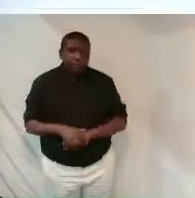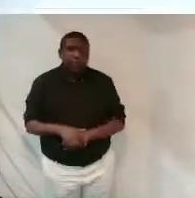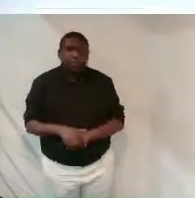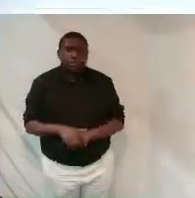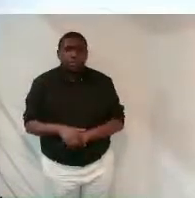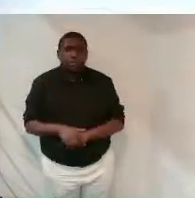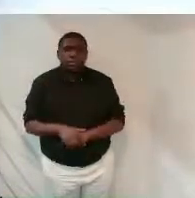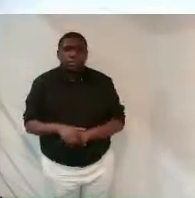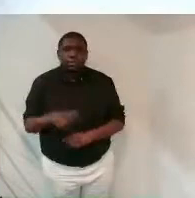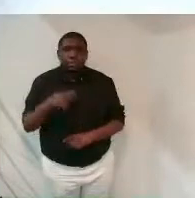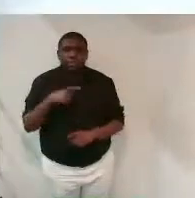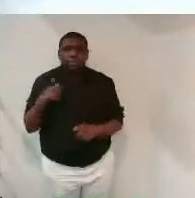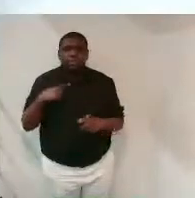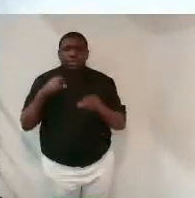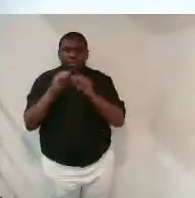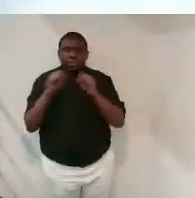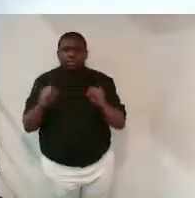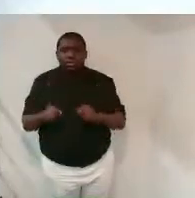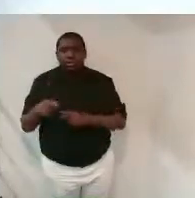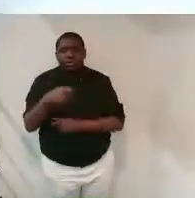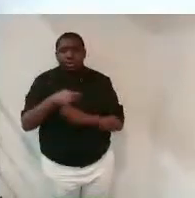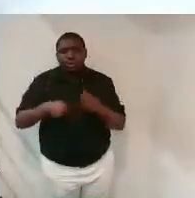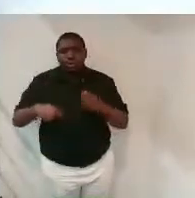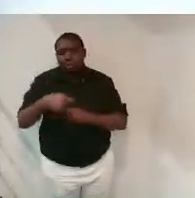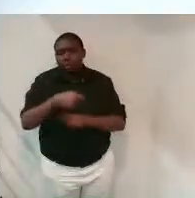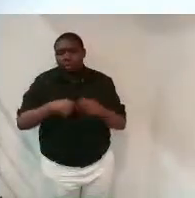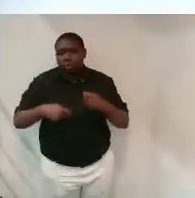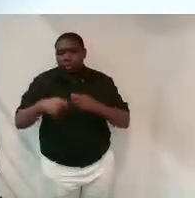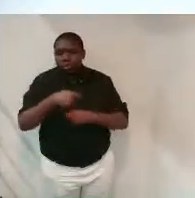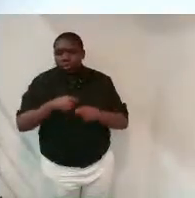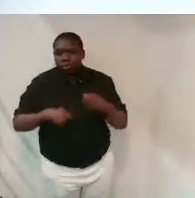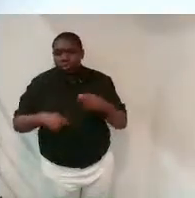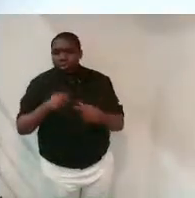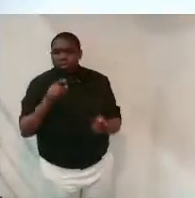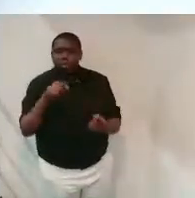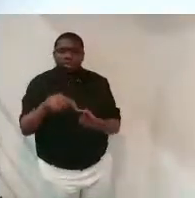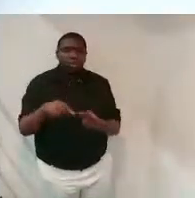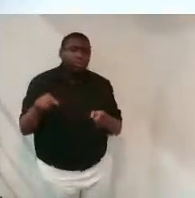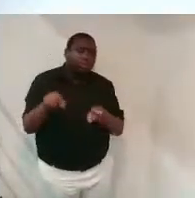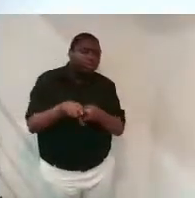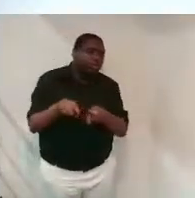um sistema de controle, de auditoria, e busca também